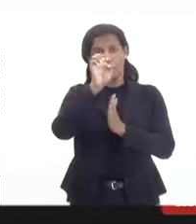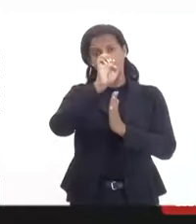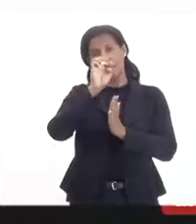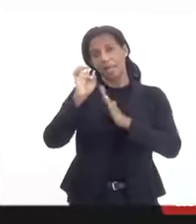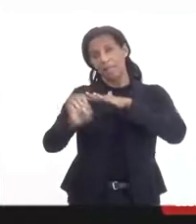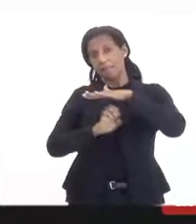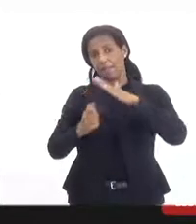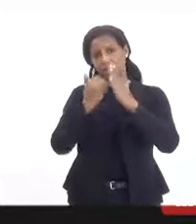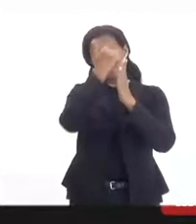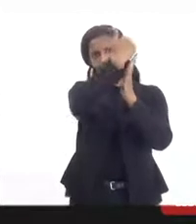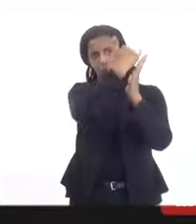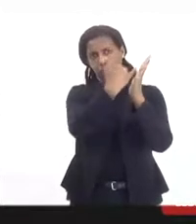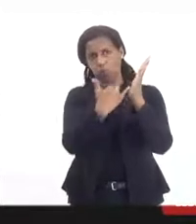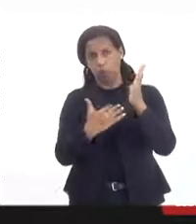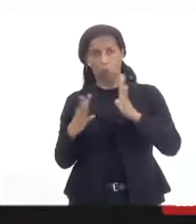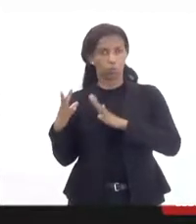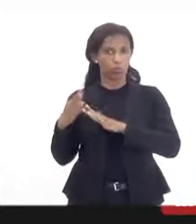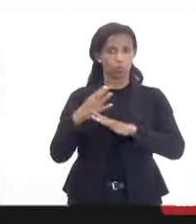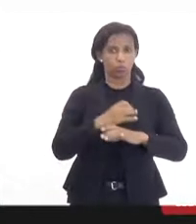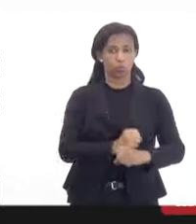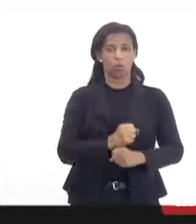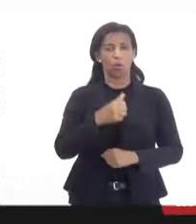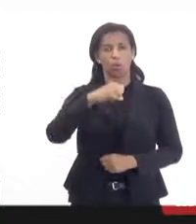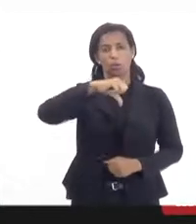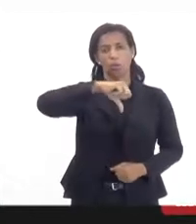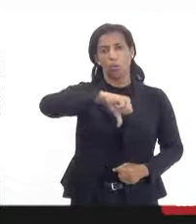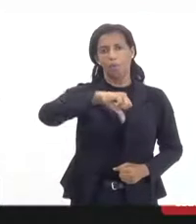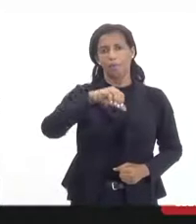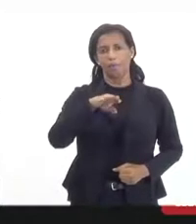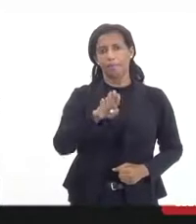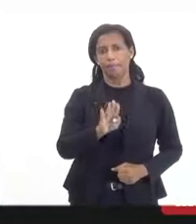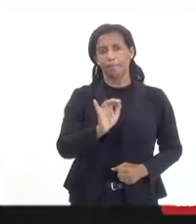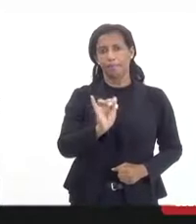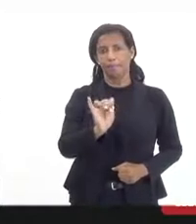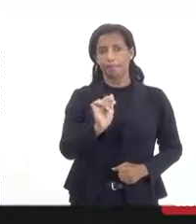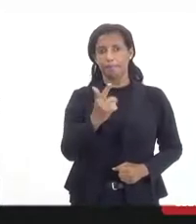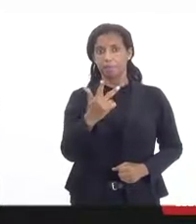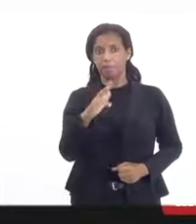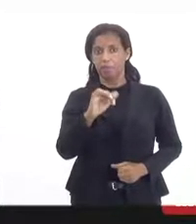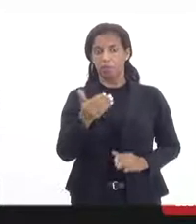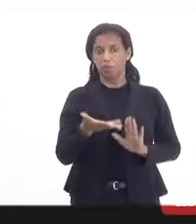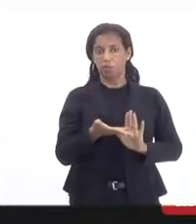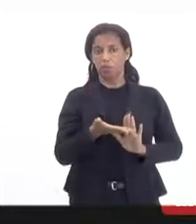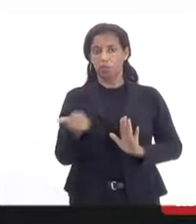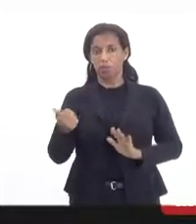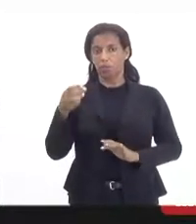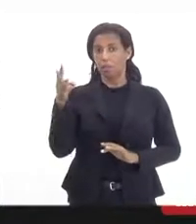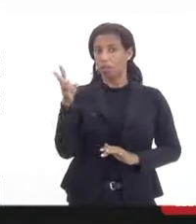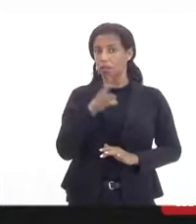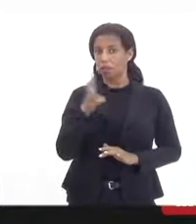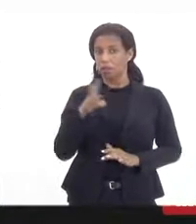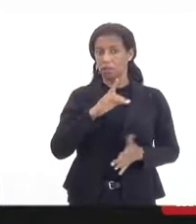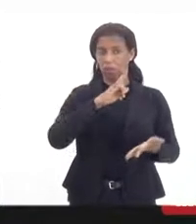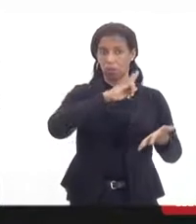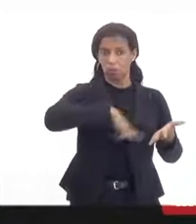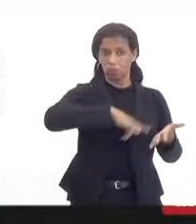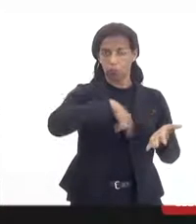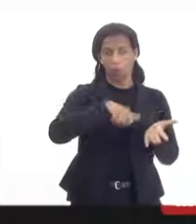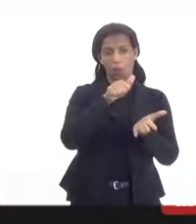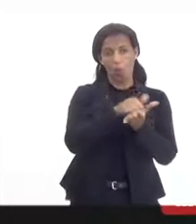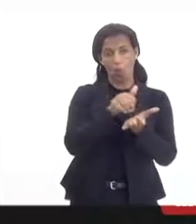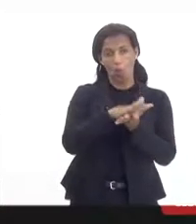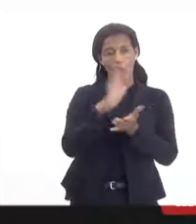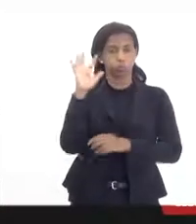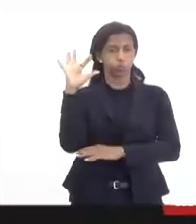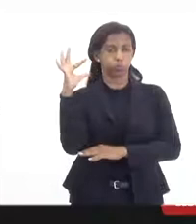9 bilhões de reais, 9 bilhões e meio. Excluindo 33 certidões que têm por objeto multa ambiental